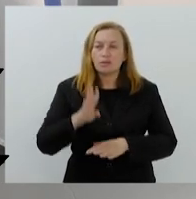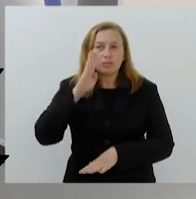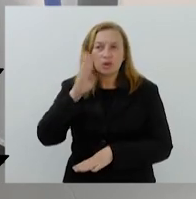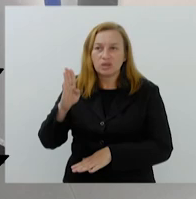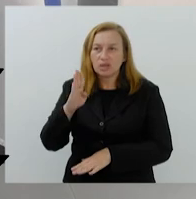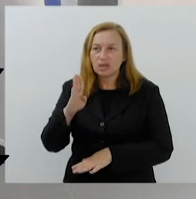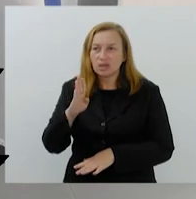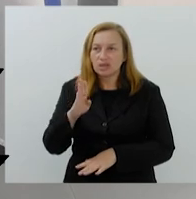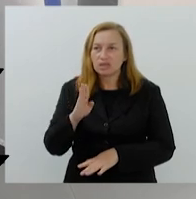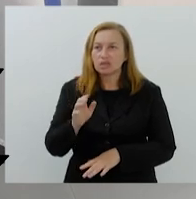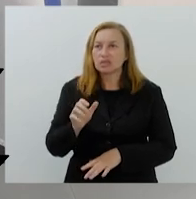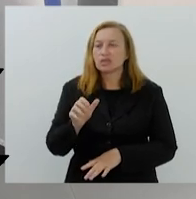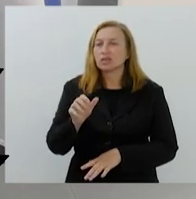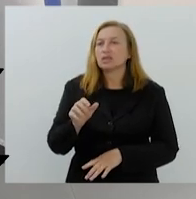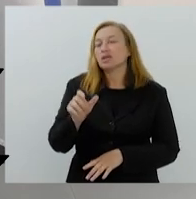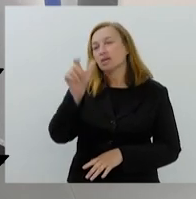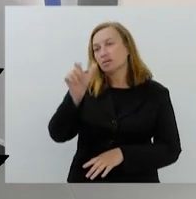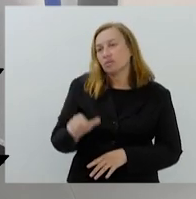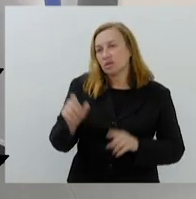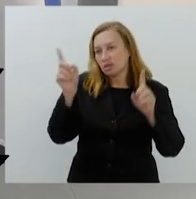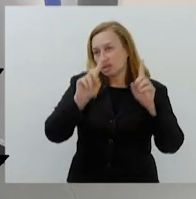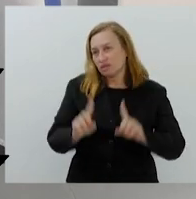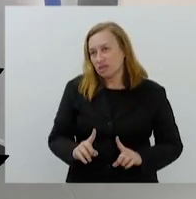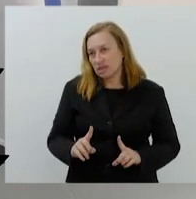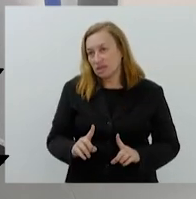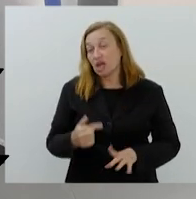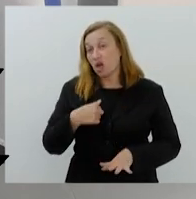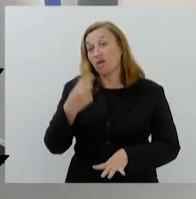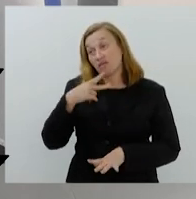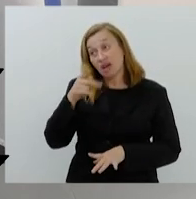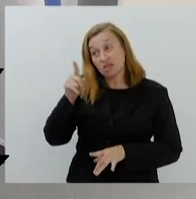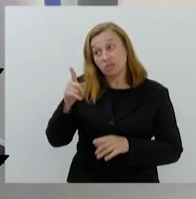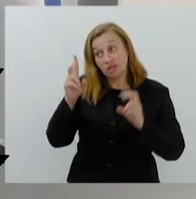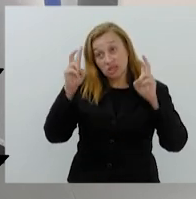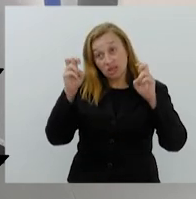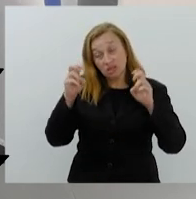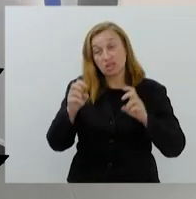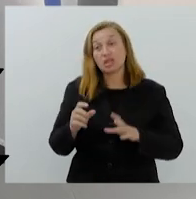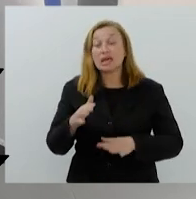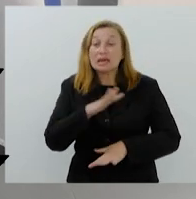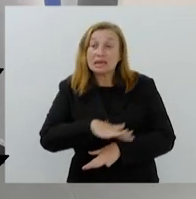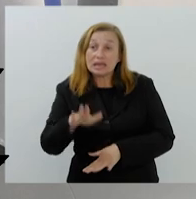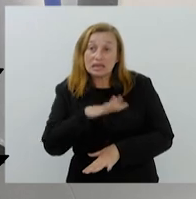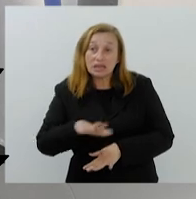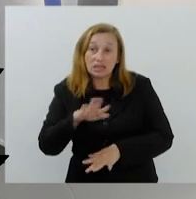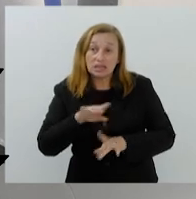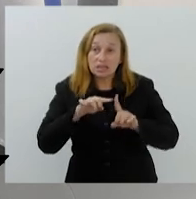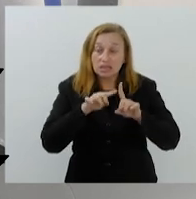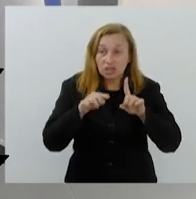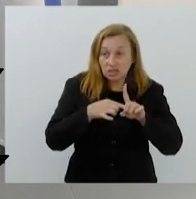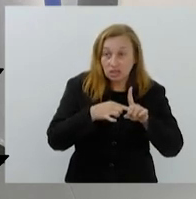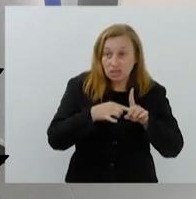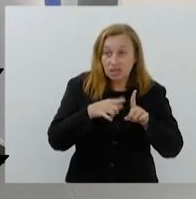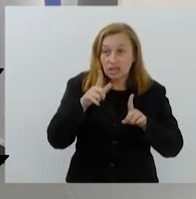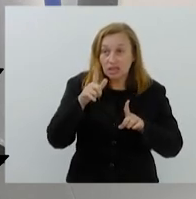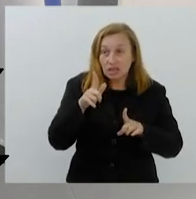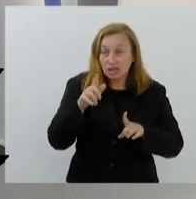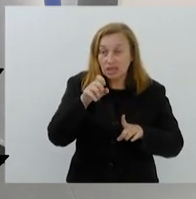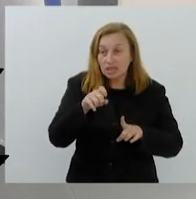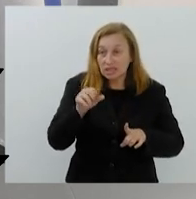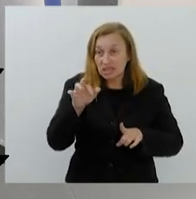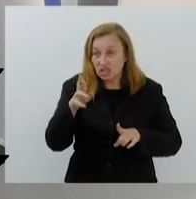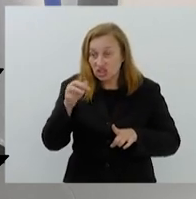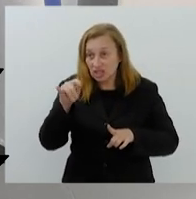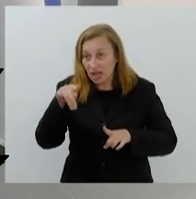pessoas portadoras de deficiência, a redação da época. Eu ia falar sobre isso, inclusive. Crianças, gestantes e sexagenários. Ou seja.